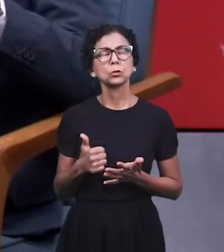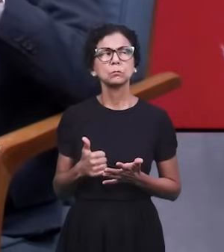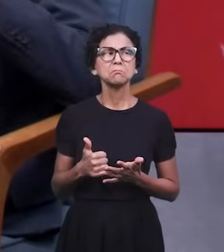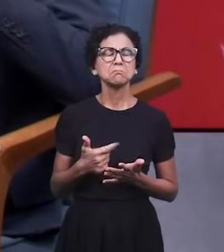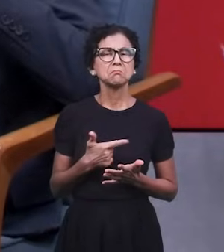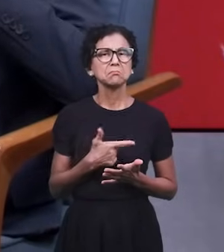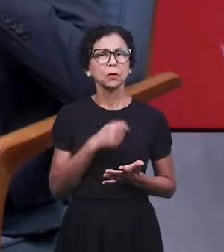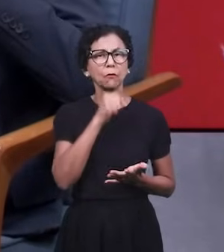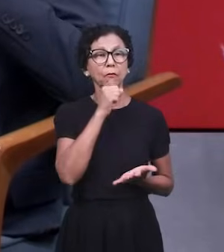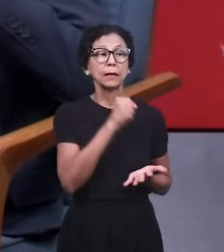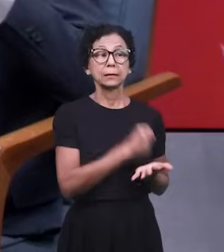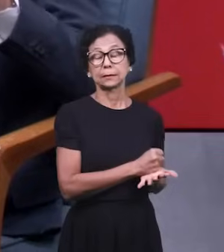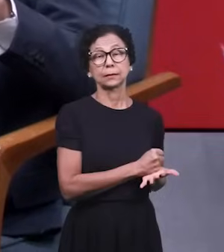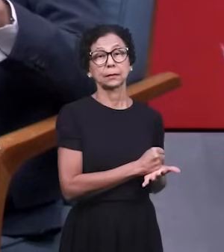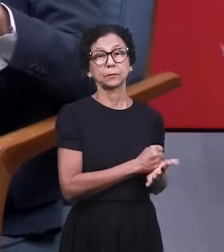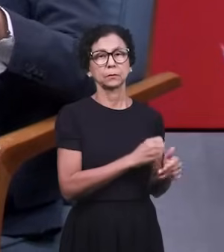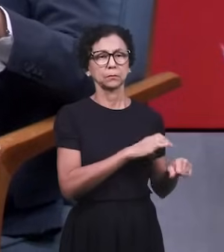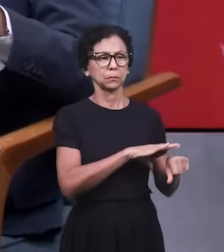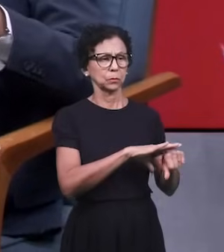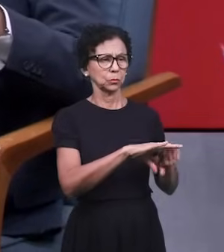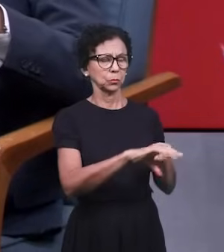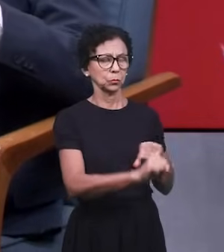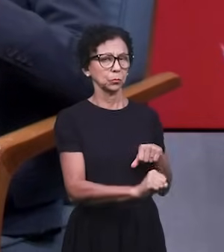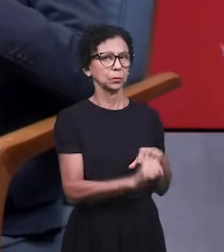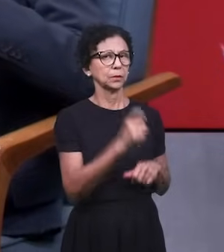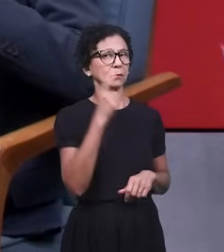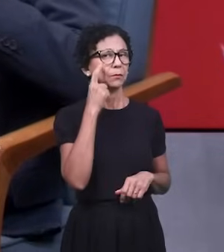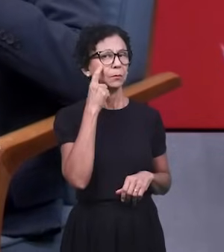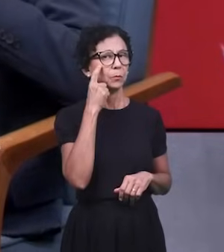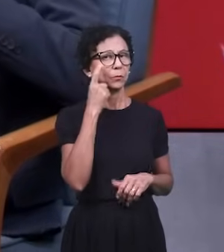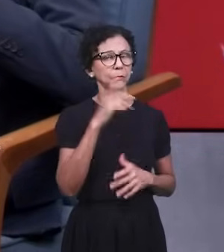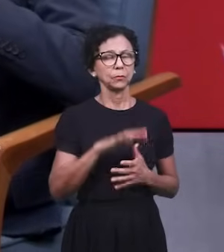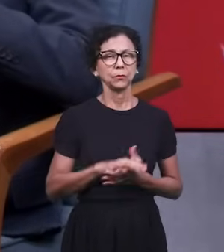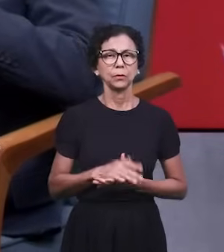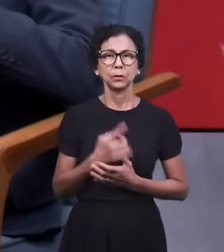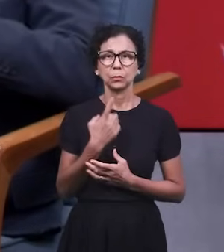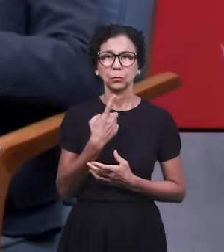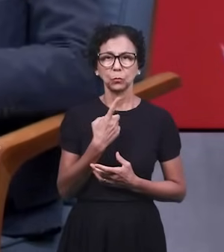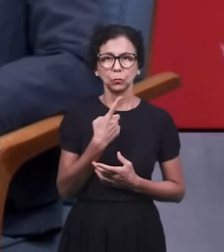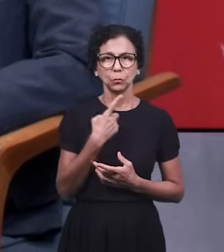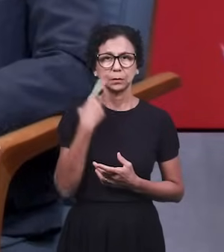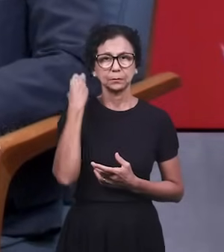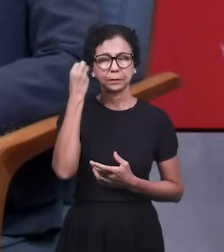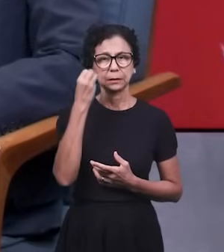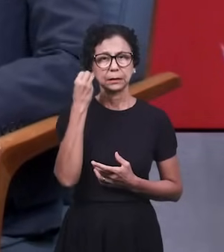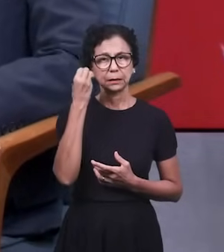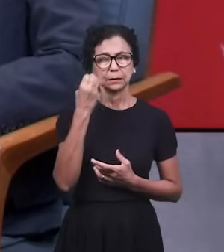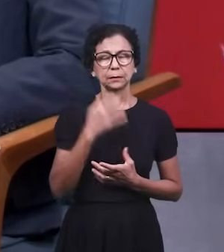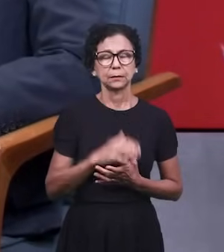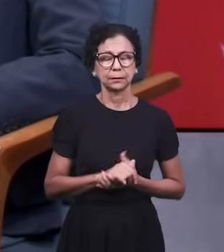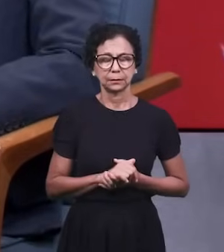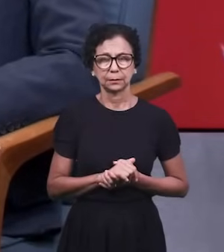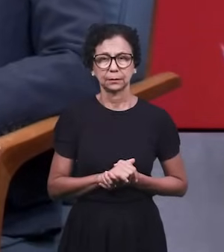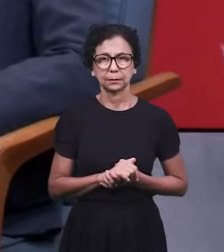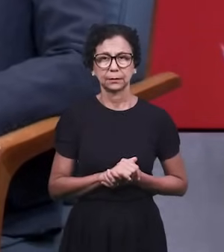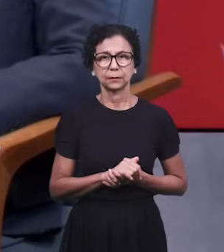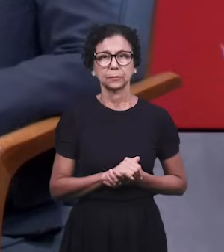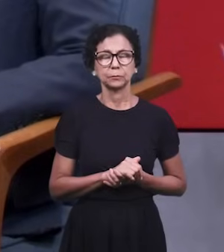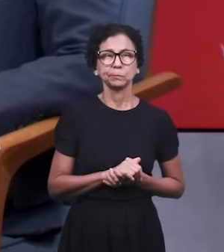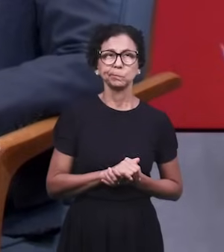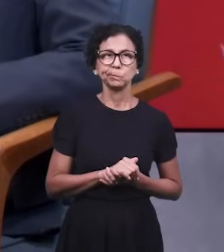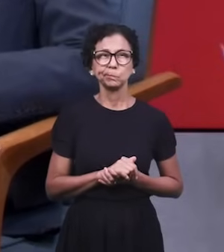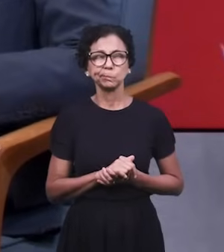Velho Testamento, nós vamos pegar uma que vai nos ensinar muito e vai nos